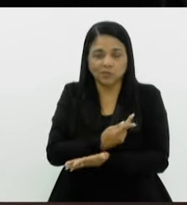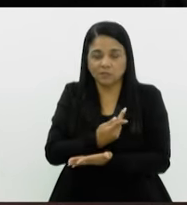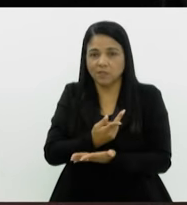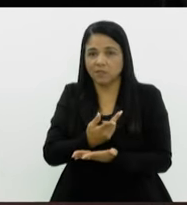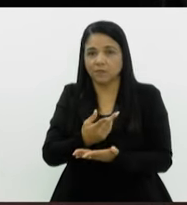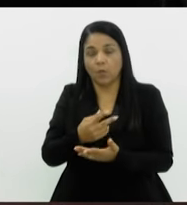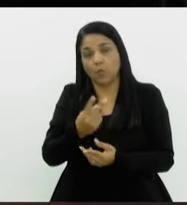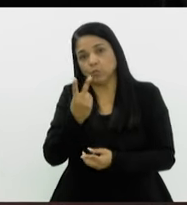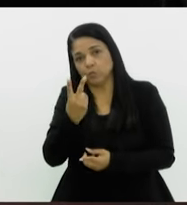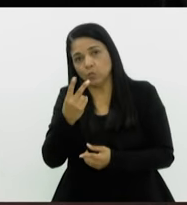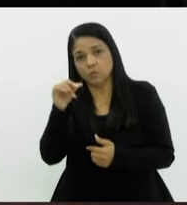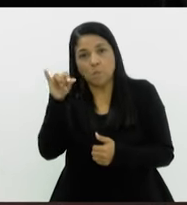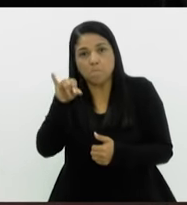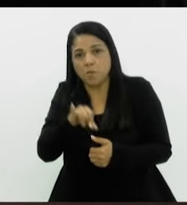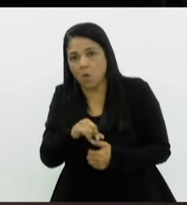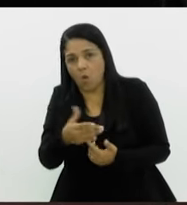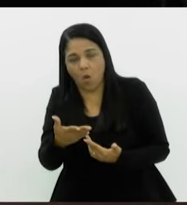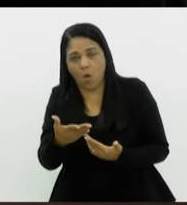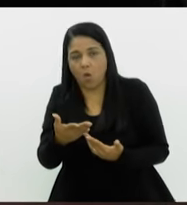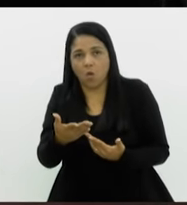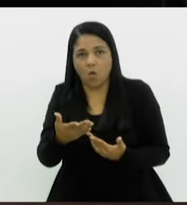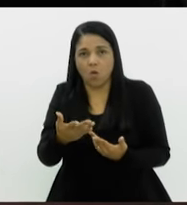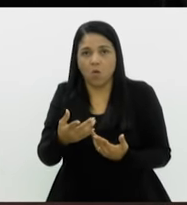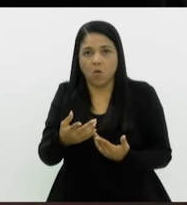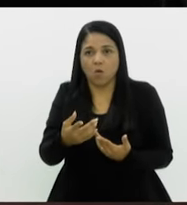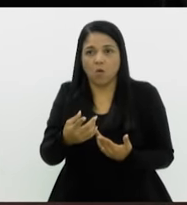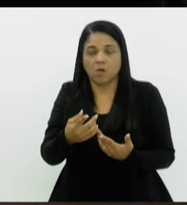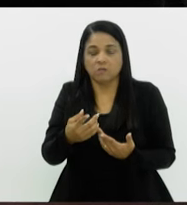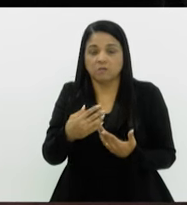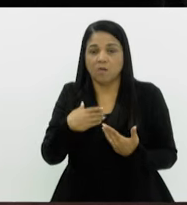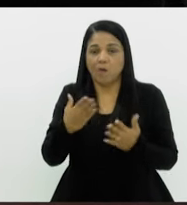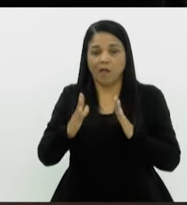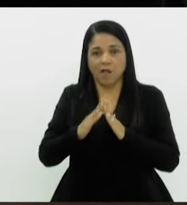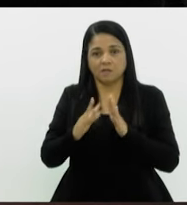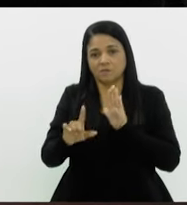piores, para poder falar, porque senão essa casa não fecha hoje.